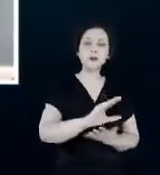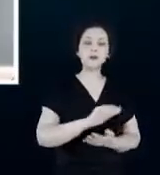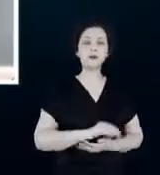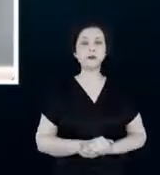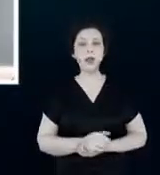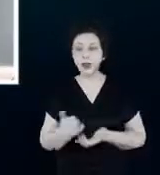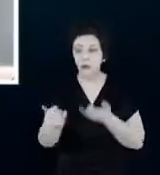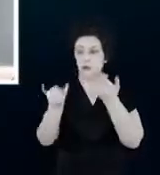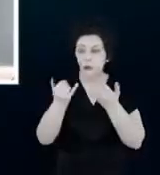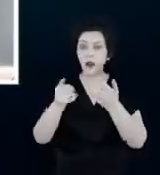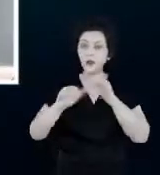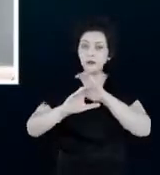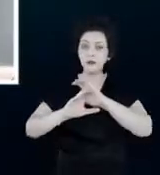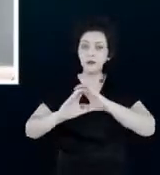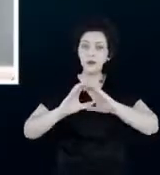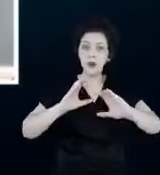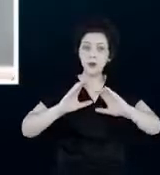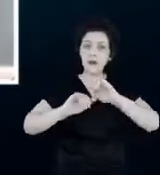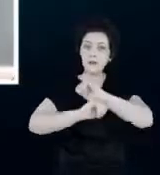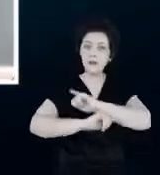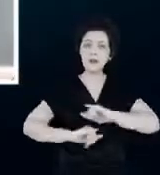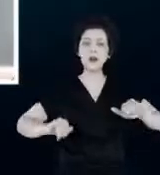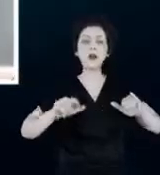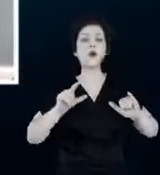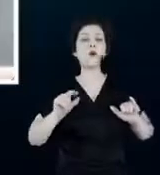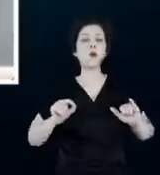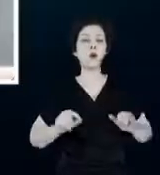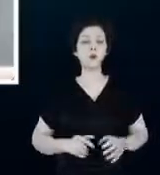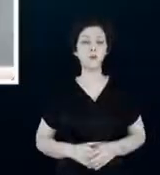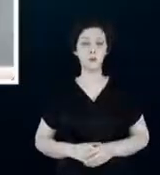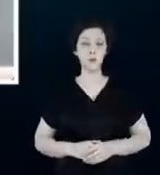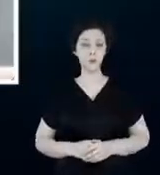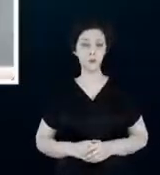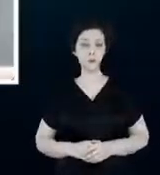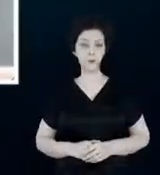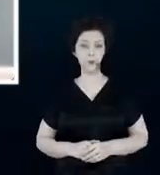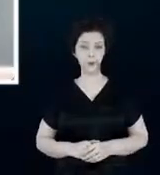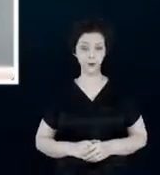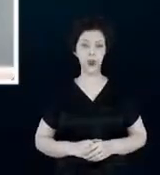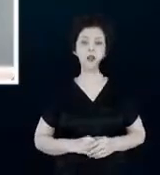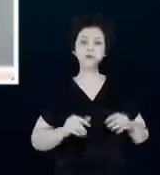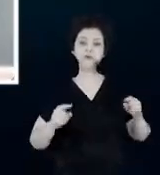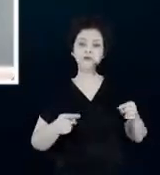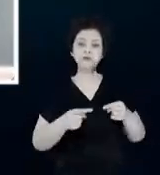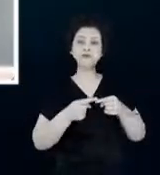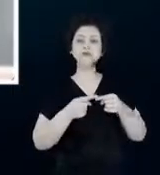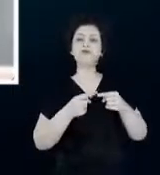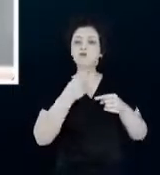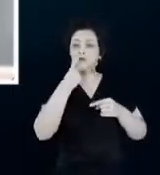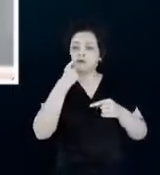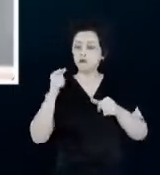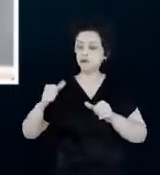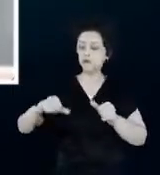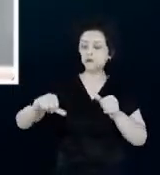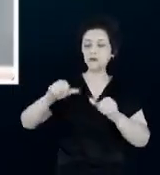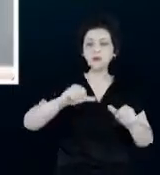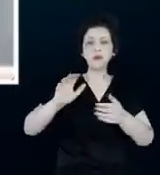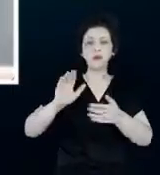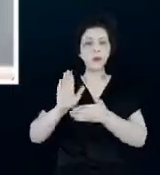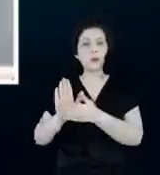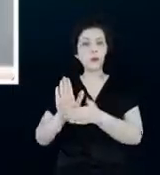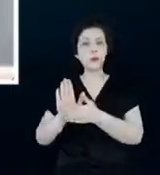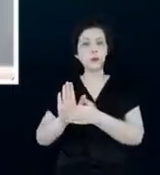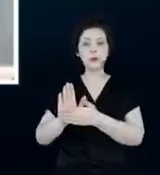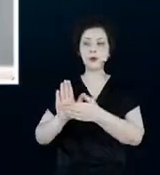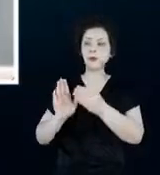informar também para vocês que, em sintonia com essas mudanças que estão sendo